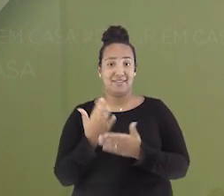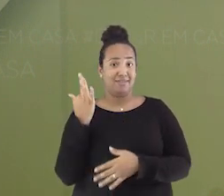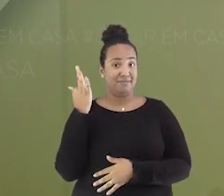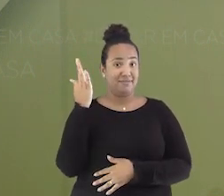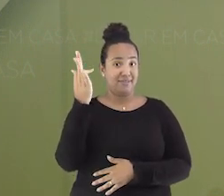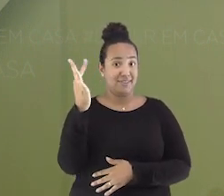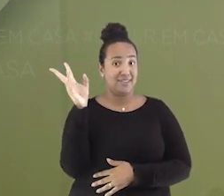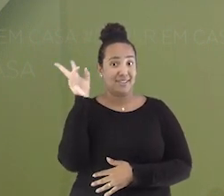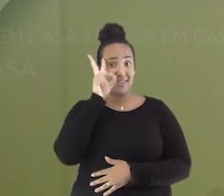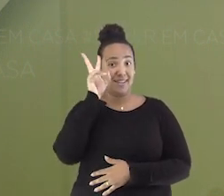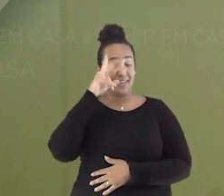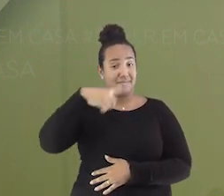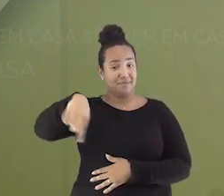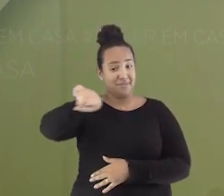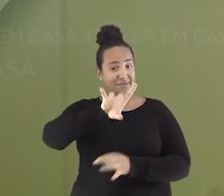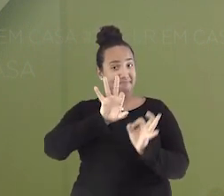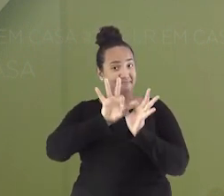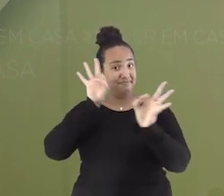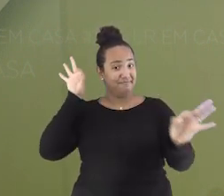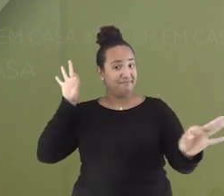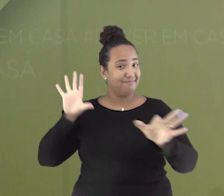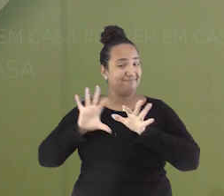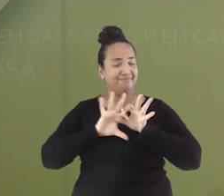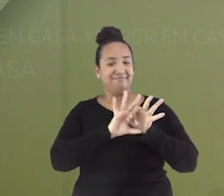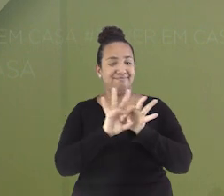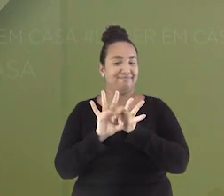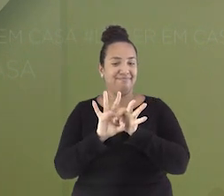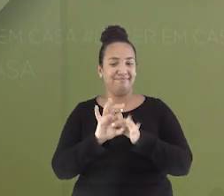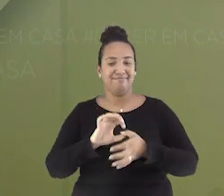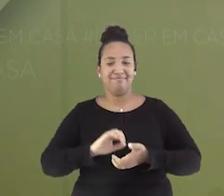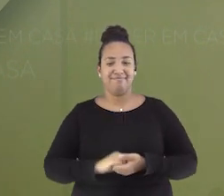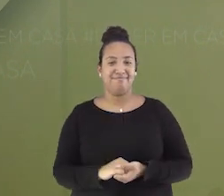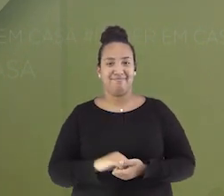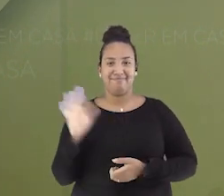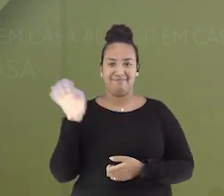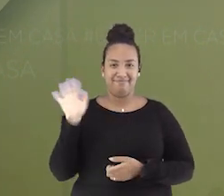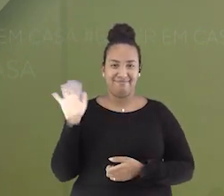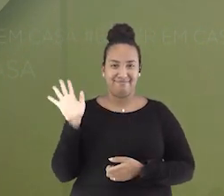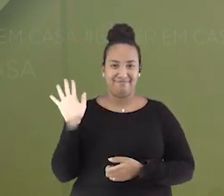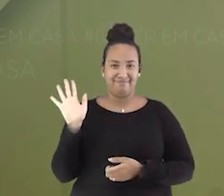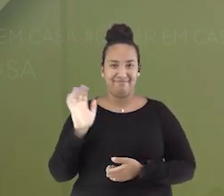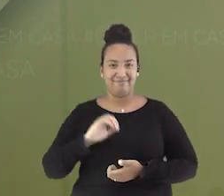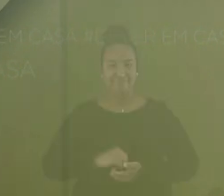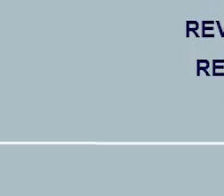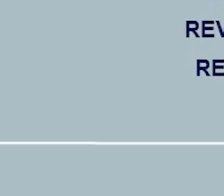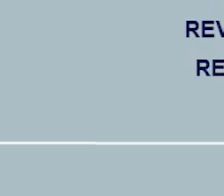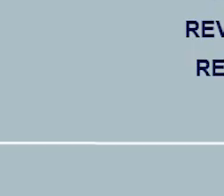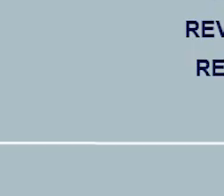programa. E não se esqueçam, mesmo distantes, estamos juntos. Tchau, galera!